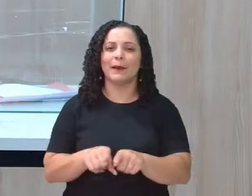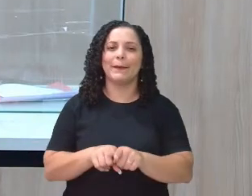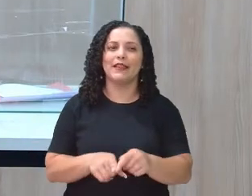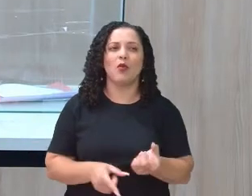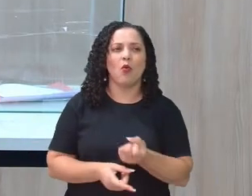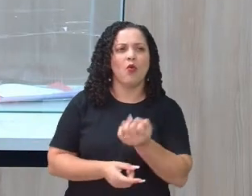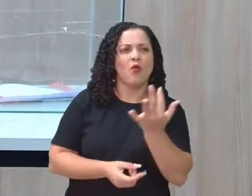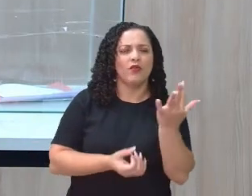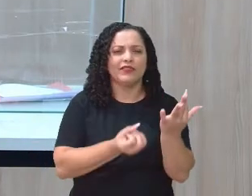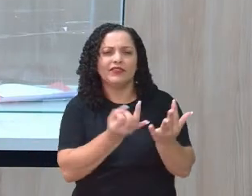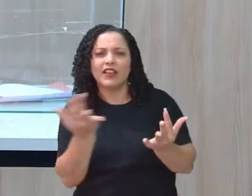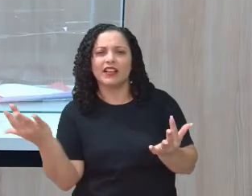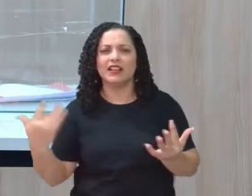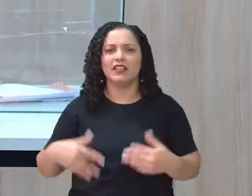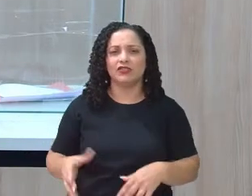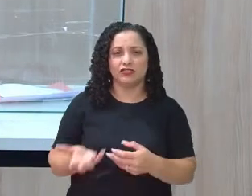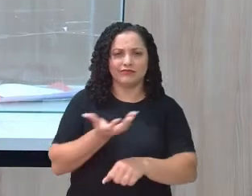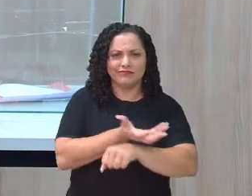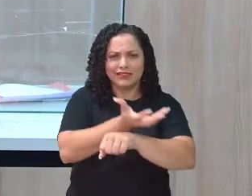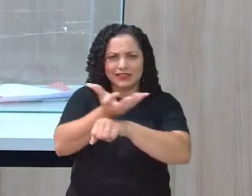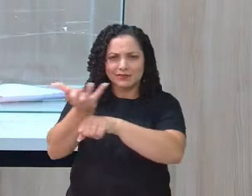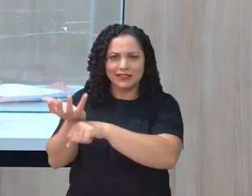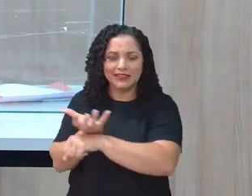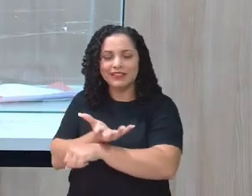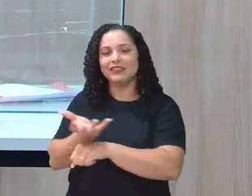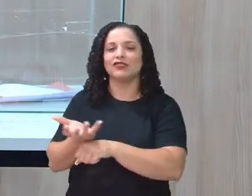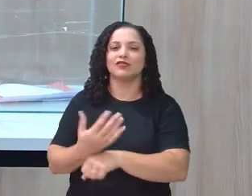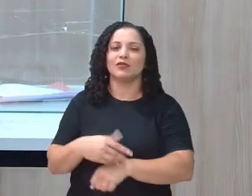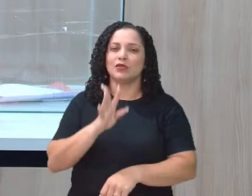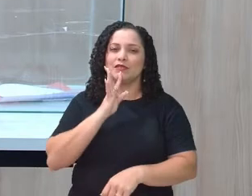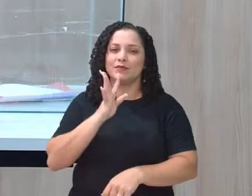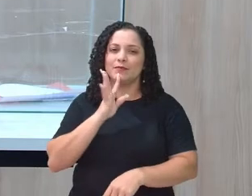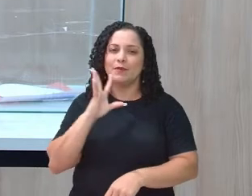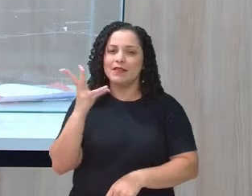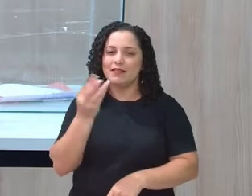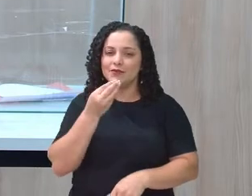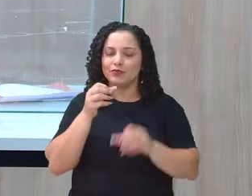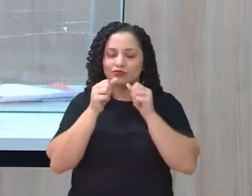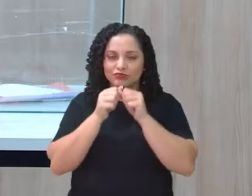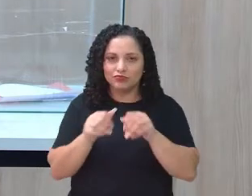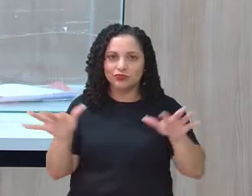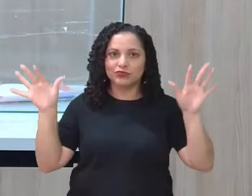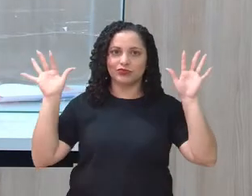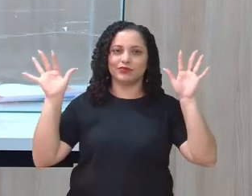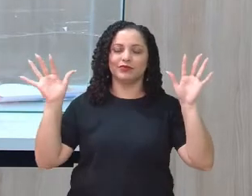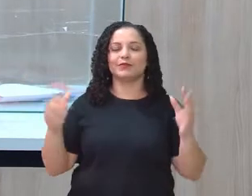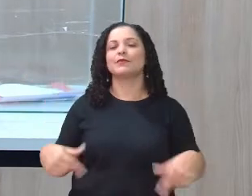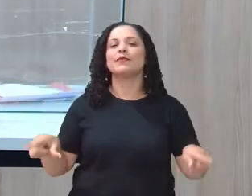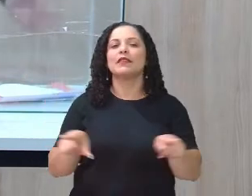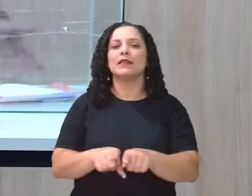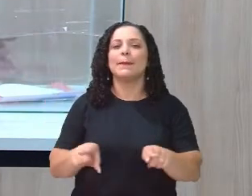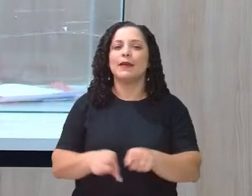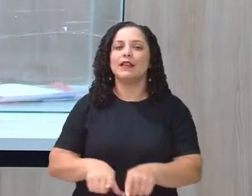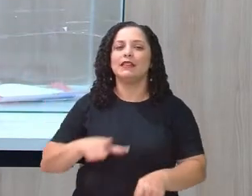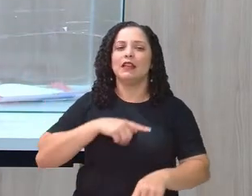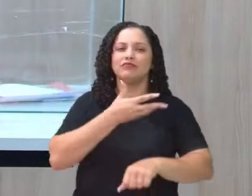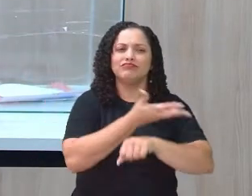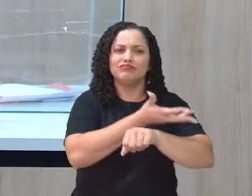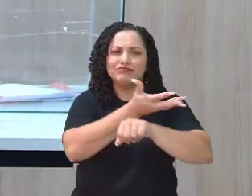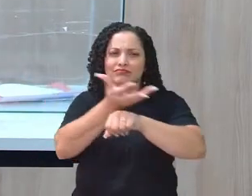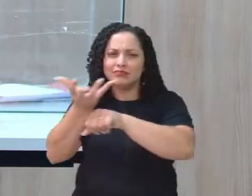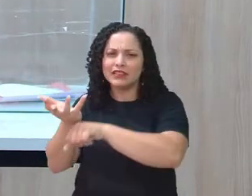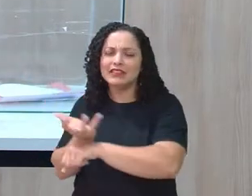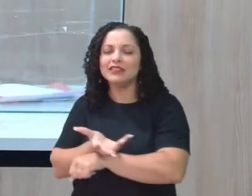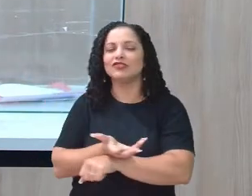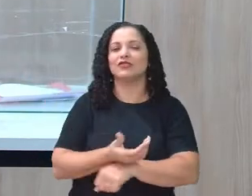seus conhecimentos matemáticos, mas também não tem só aula de matemática, tem aula também de todas as outras disciplinas por